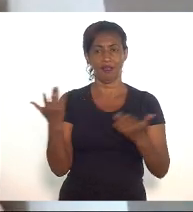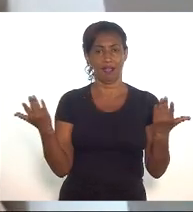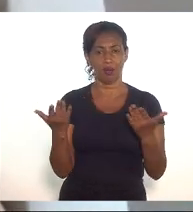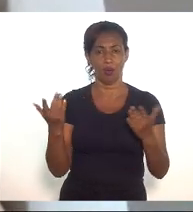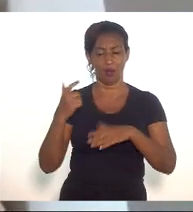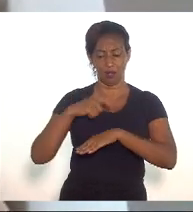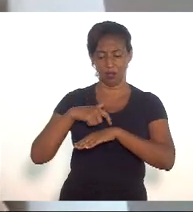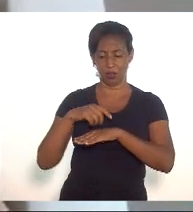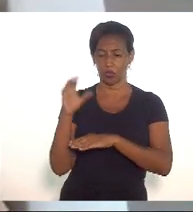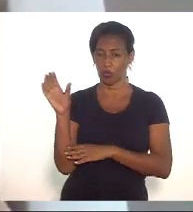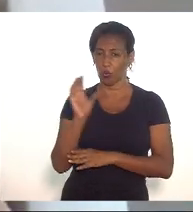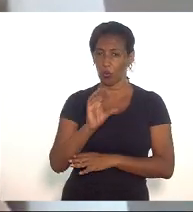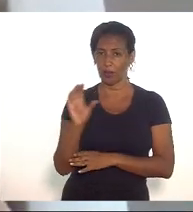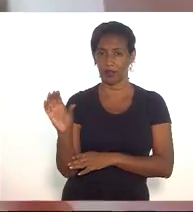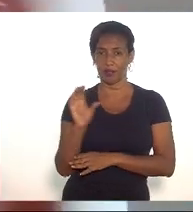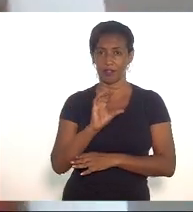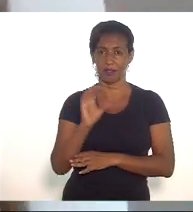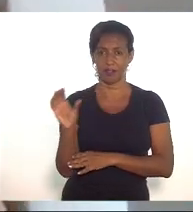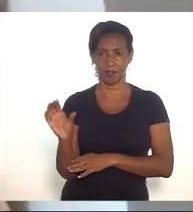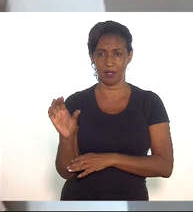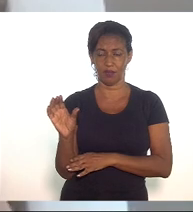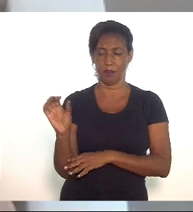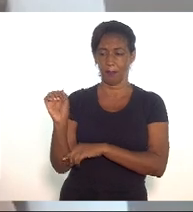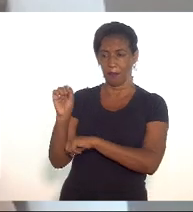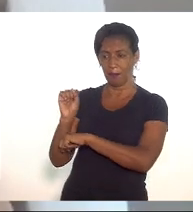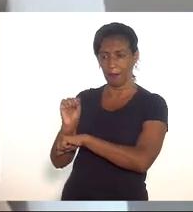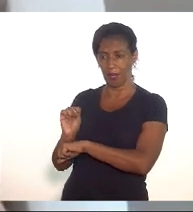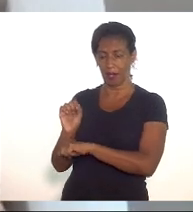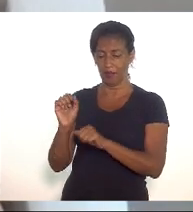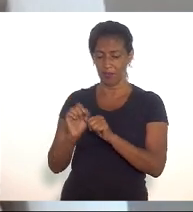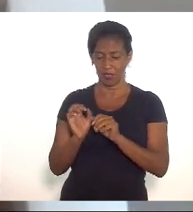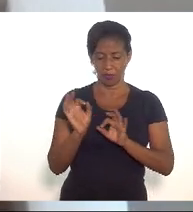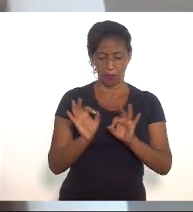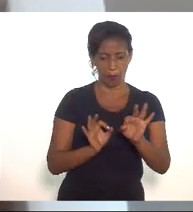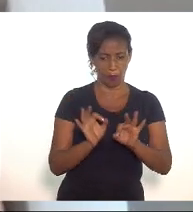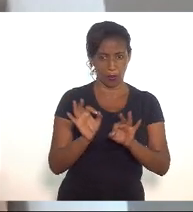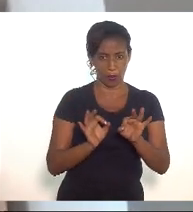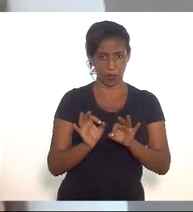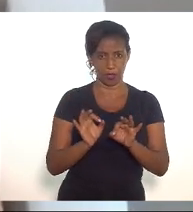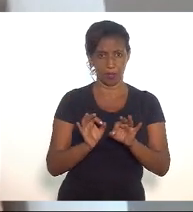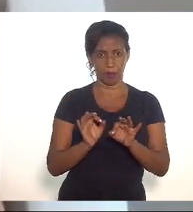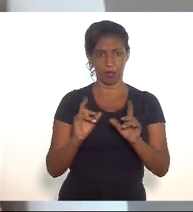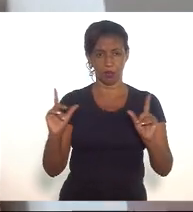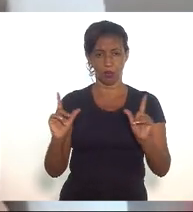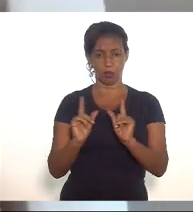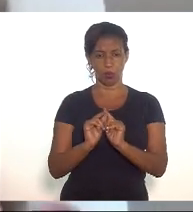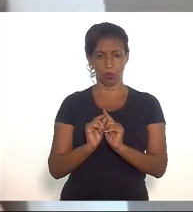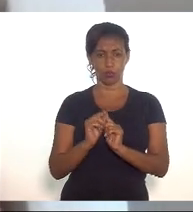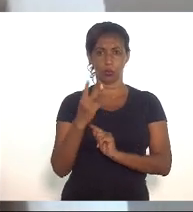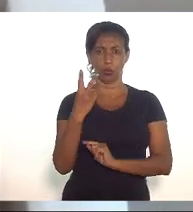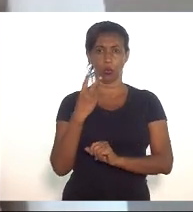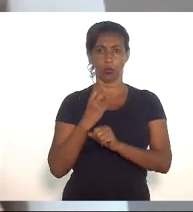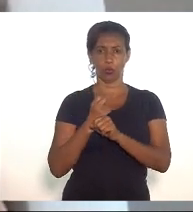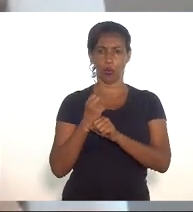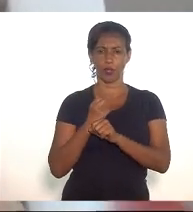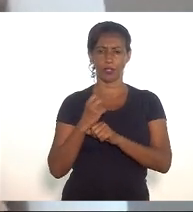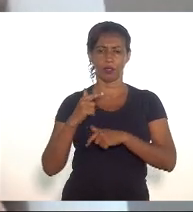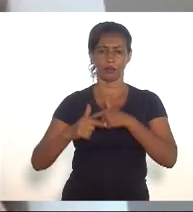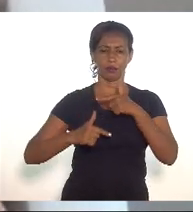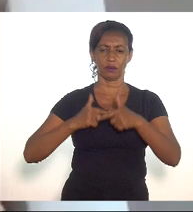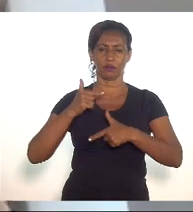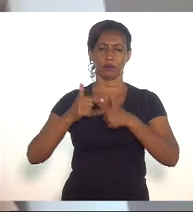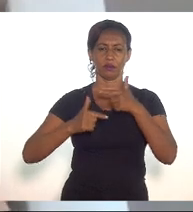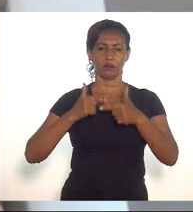coordenação para a gente fazer um programa de curto prazo para os próximos 2 anos e isso se tornar como a base e